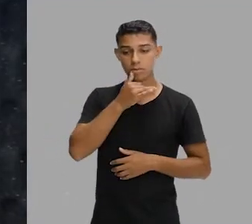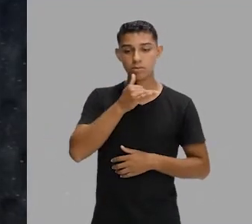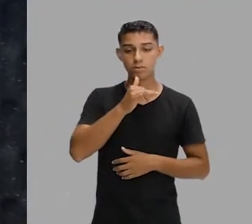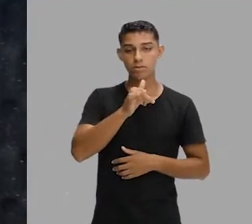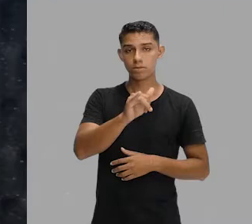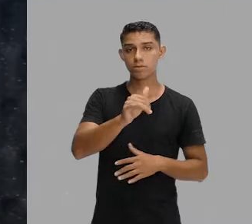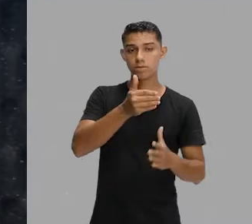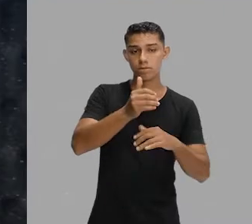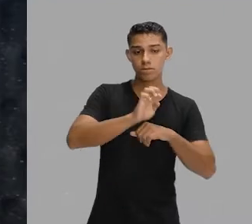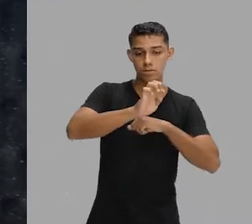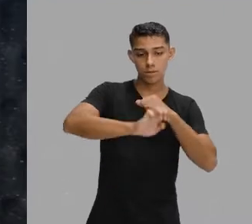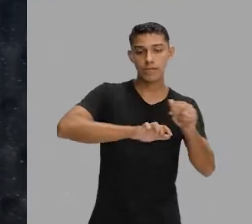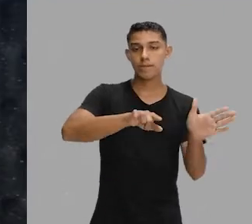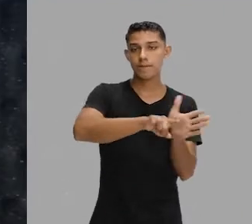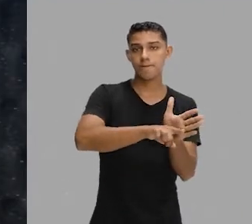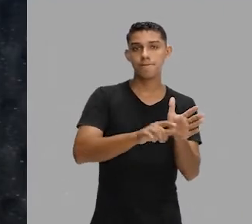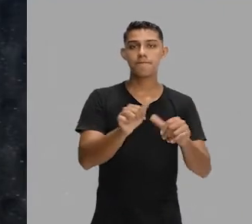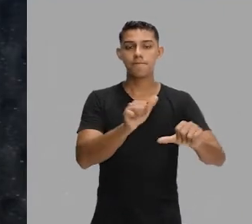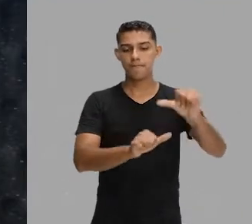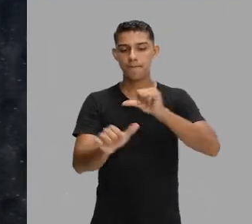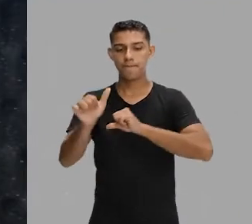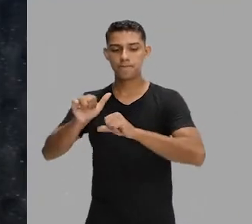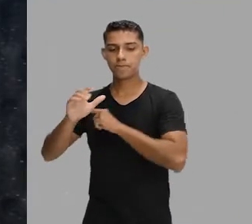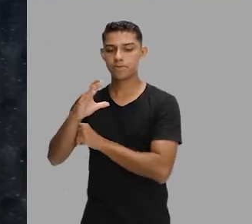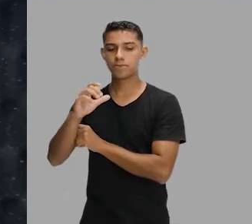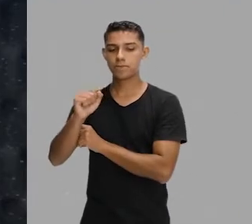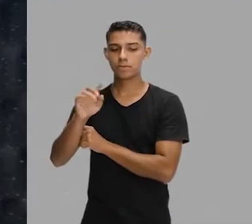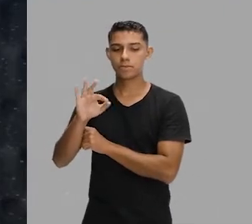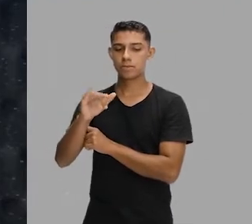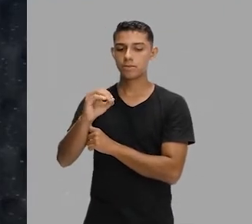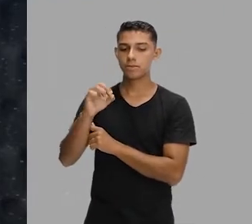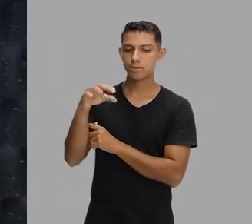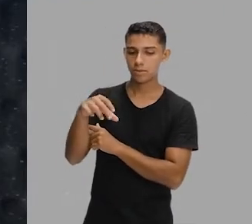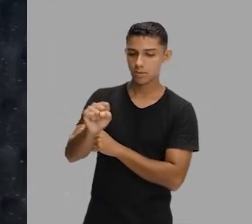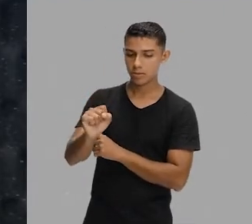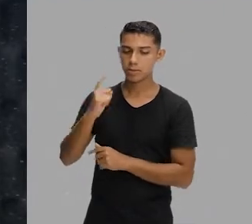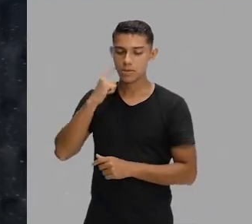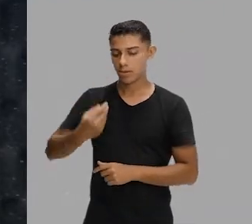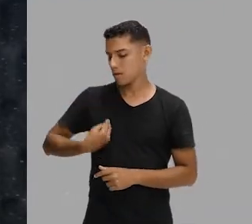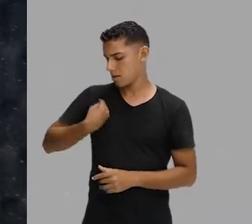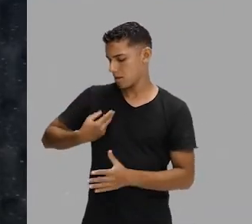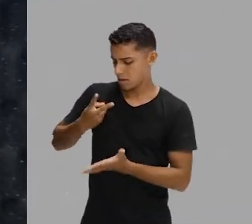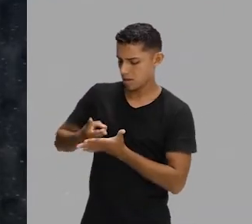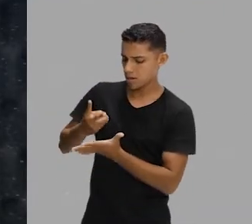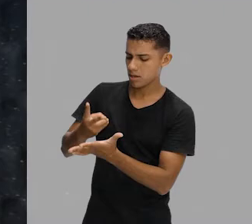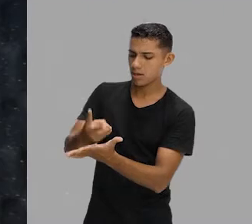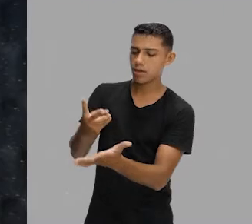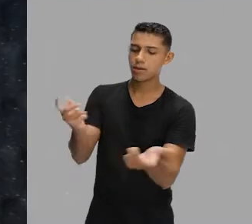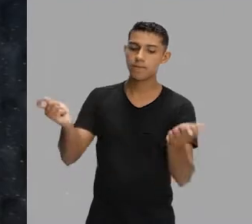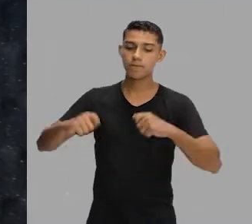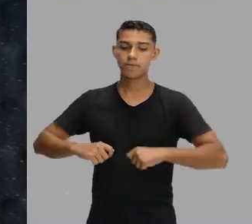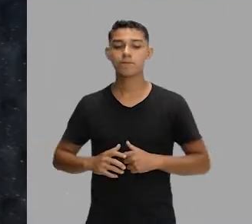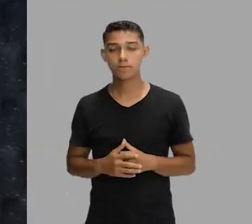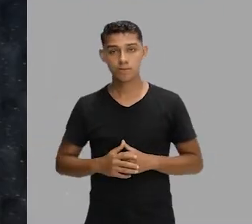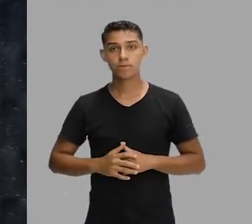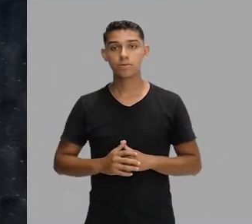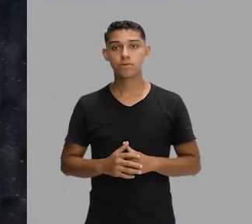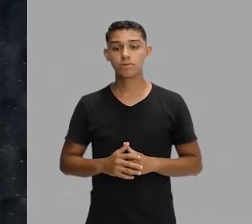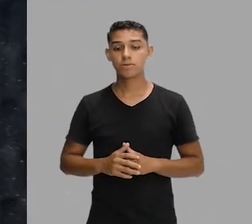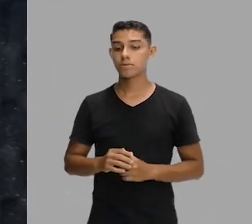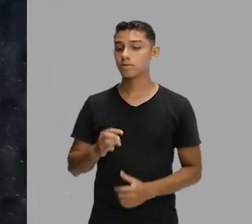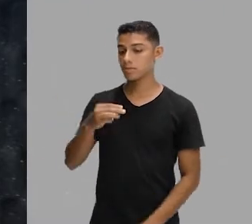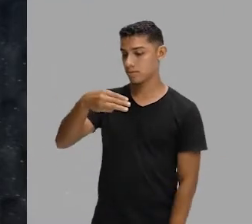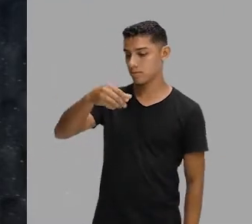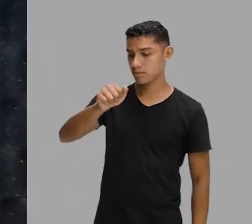vira o cátion. E isso vai acontecer, estará acontecendo o tempo todo, certo? Então, esse mar